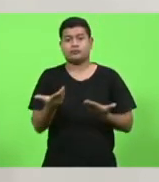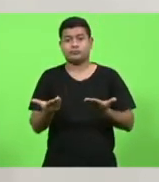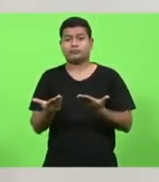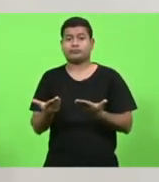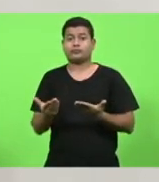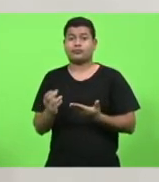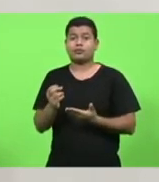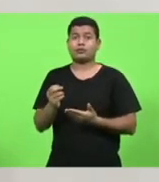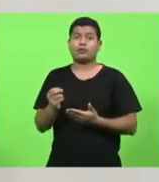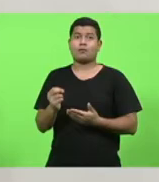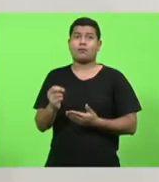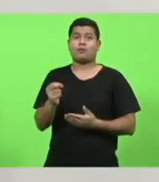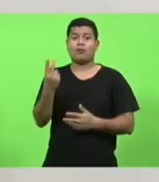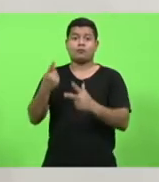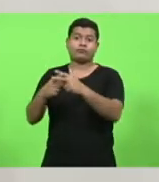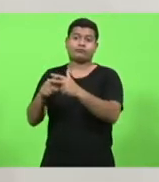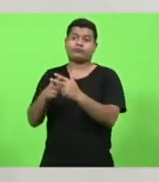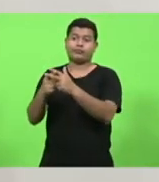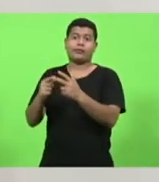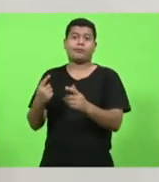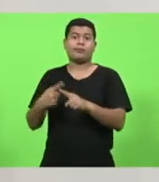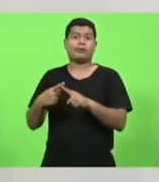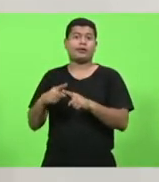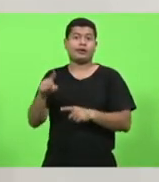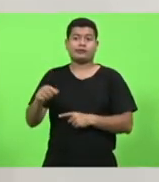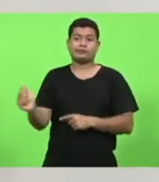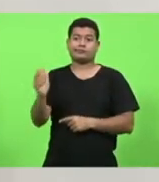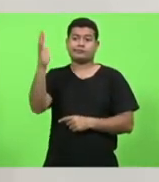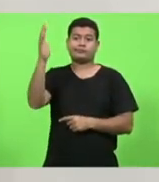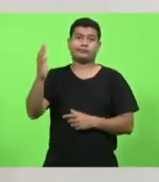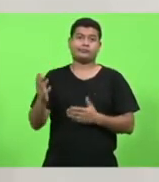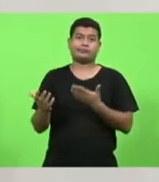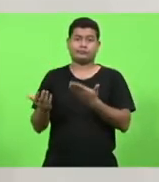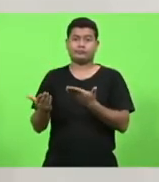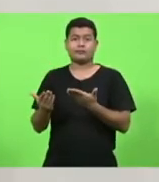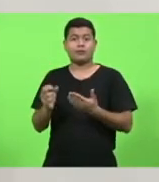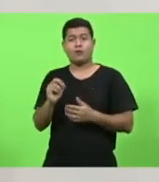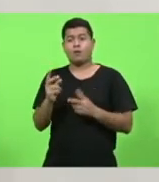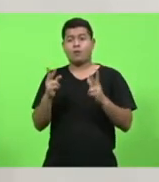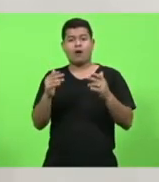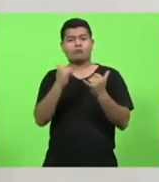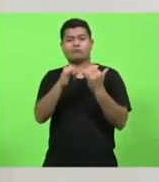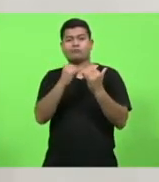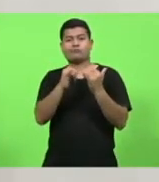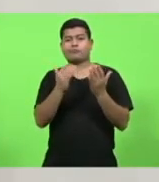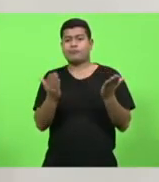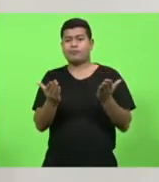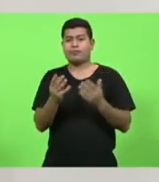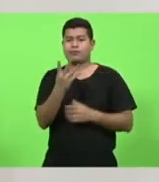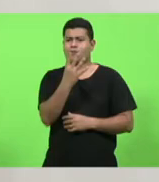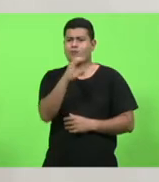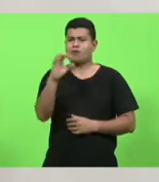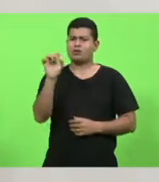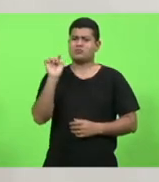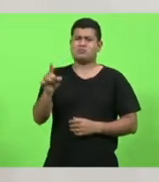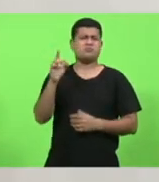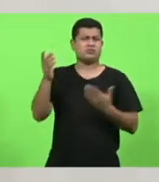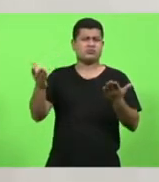comprar ou mandar arrumar, porque ele sai mais caro, ou para praticamente a mesma coisa, em relação a